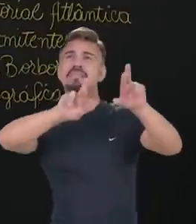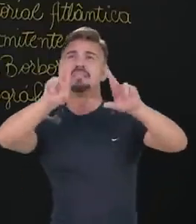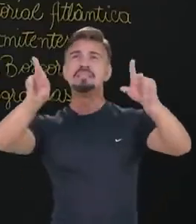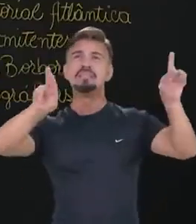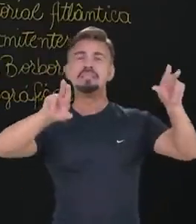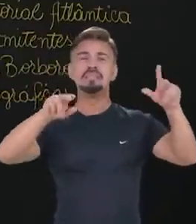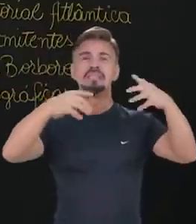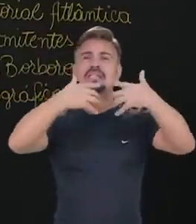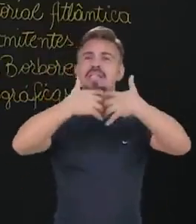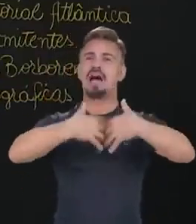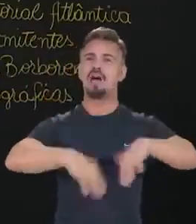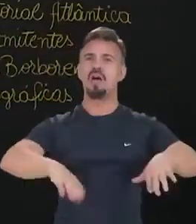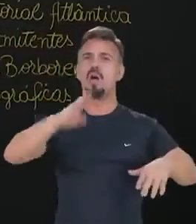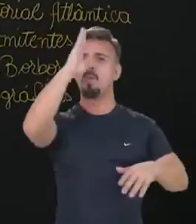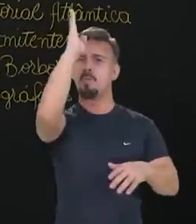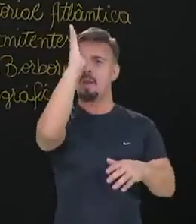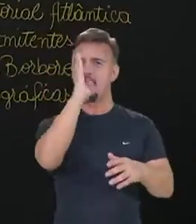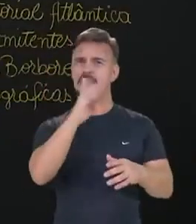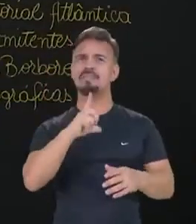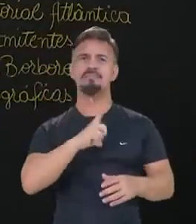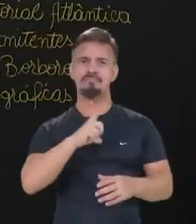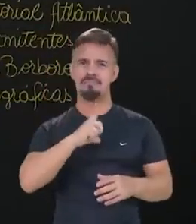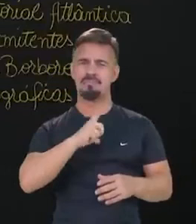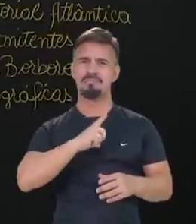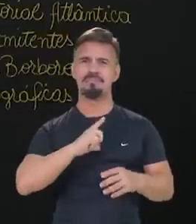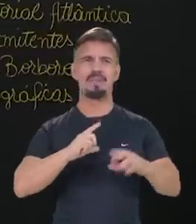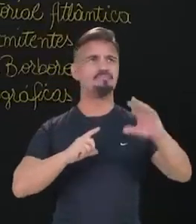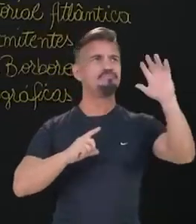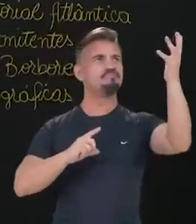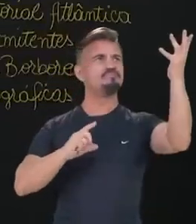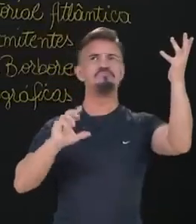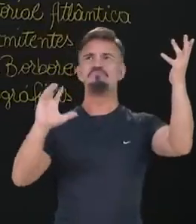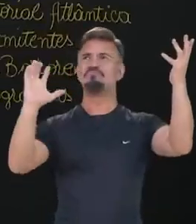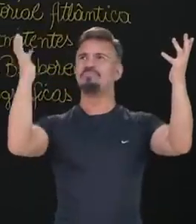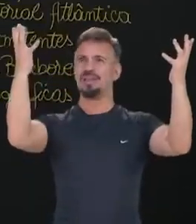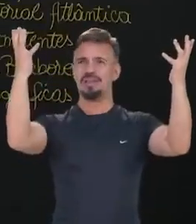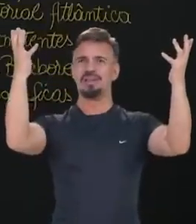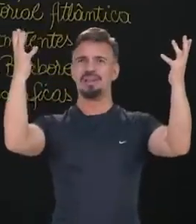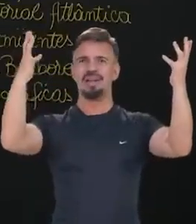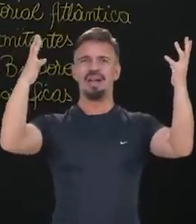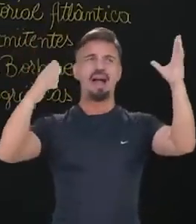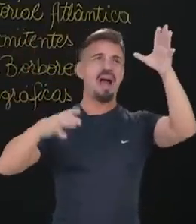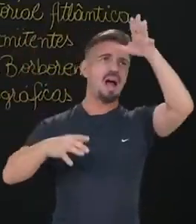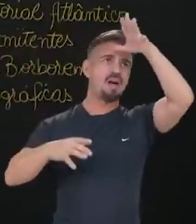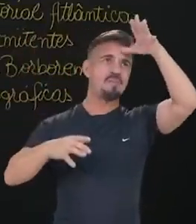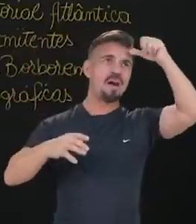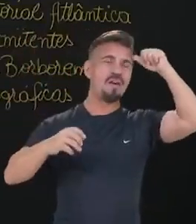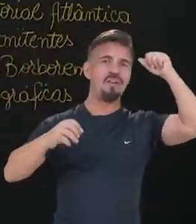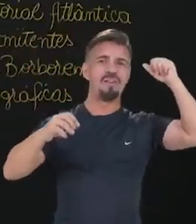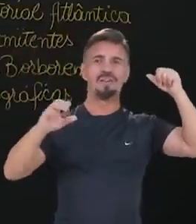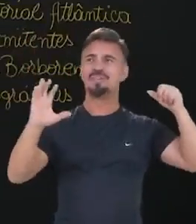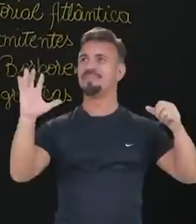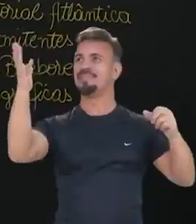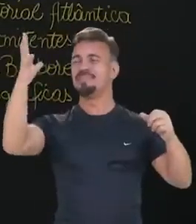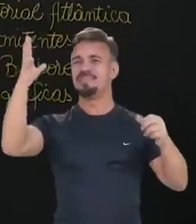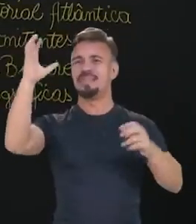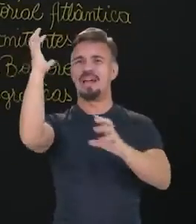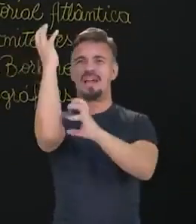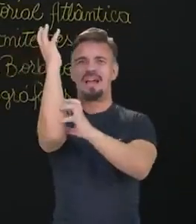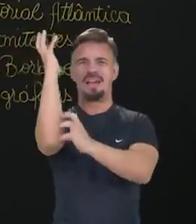riqueza natural que o Brasil tem? Eu falei de dois domínios morfoclimáticos para vocês, a Amazônia e a Caatinga, e eu